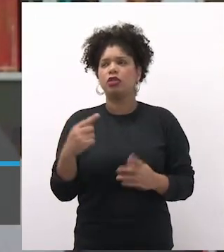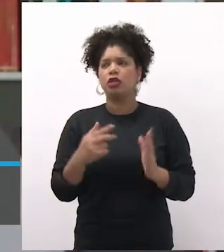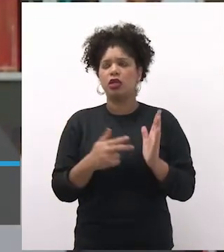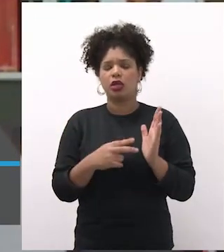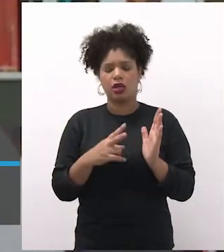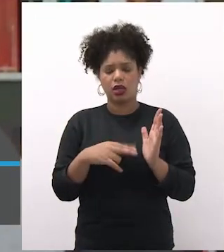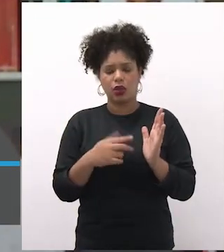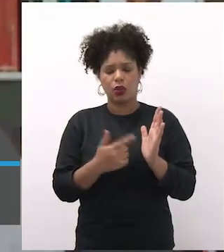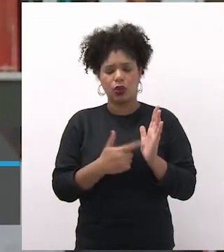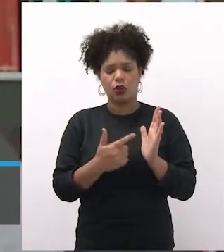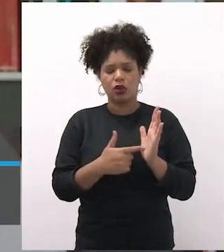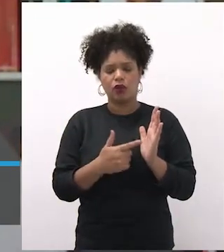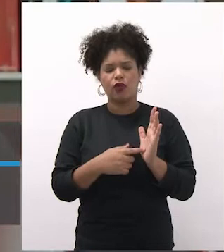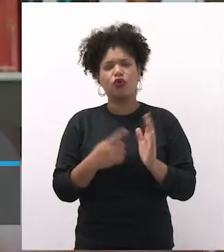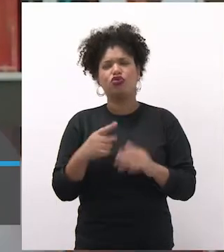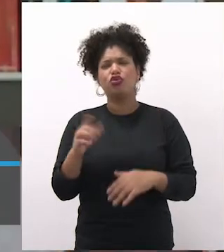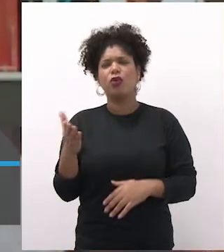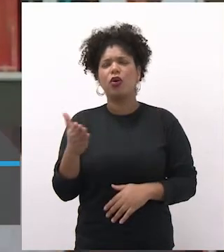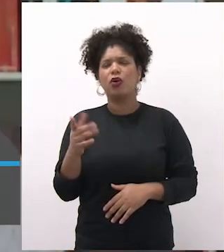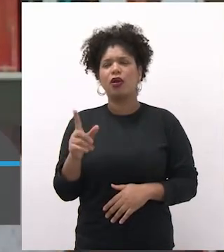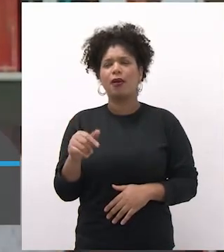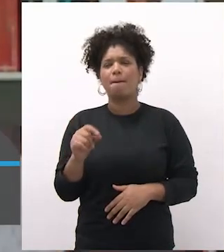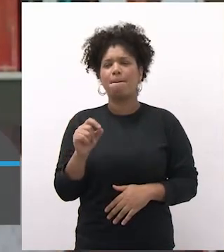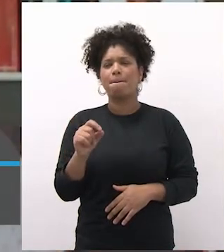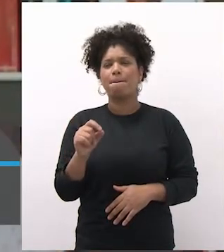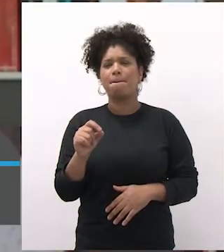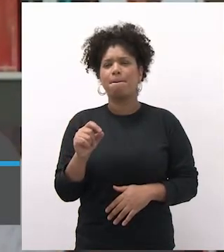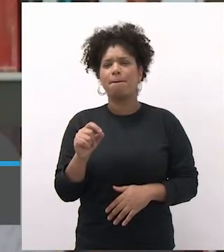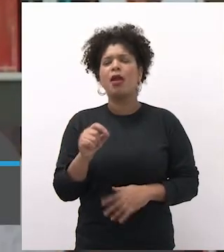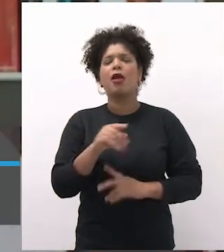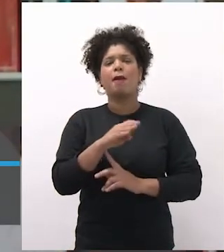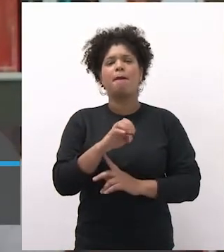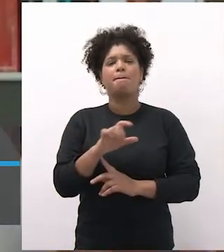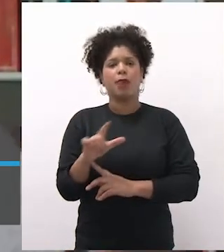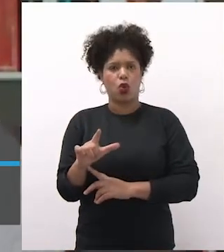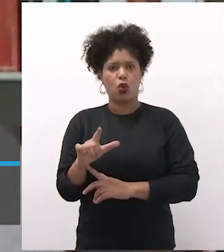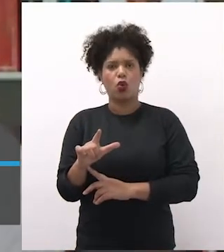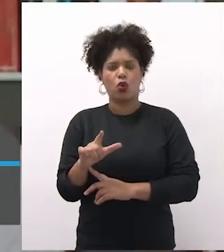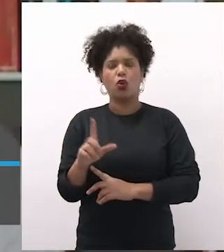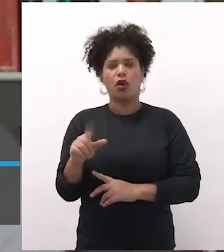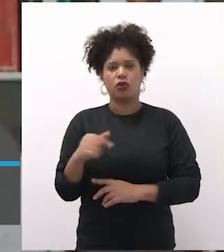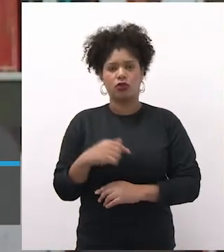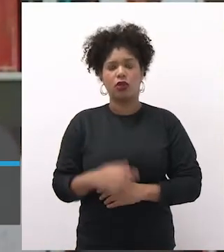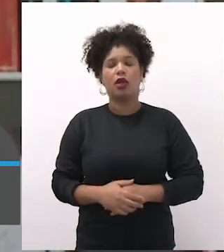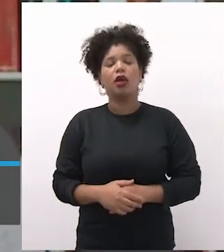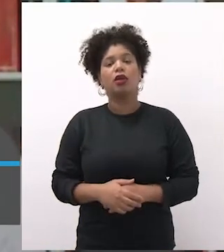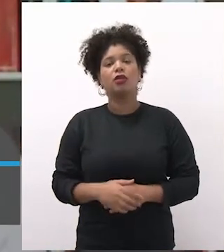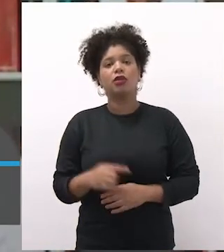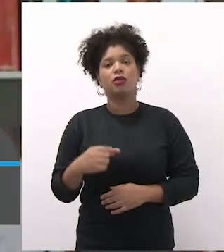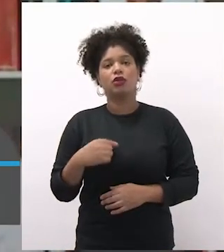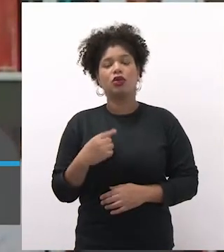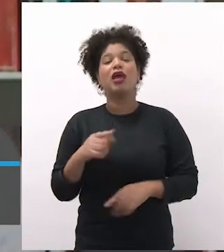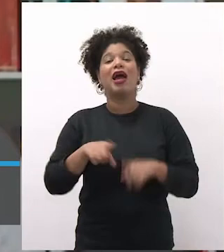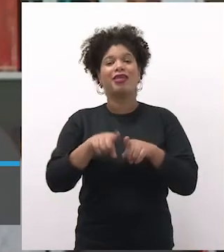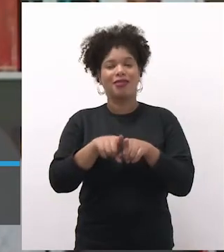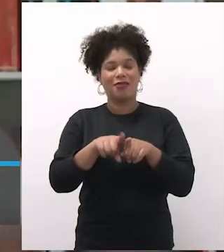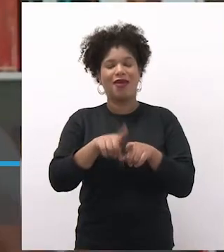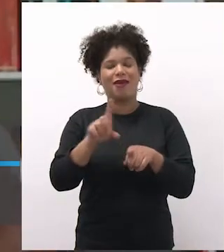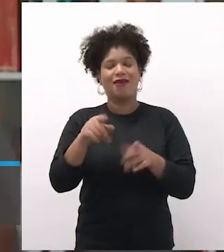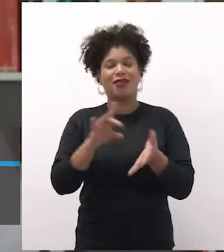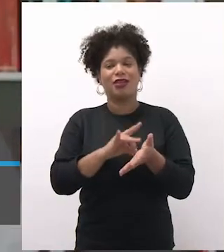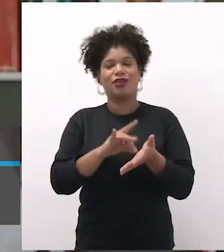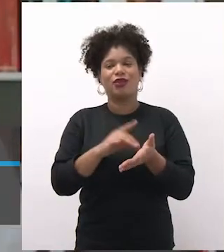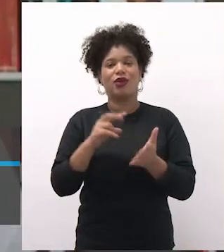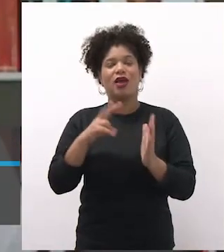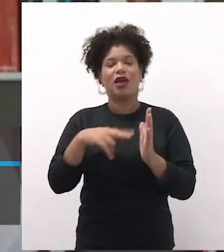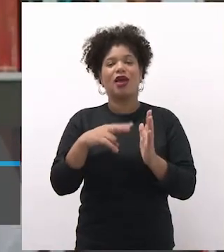e terminamos com Bell Hooks. Passamos por A Cor Púrpura, o quinto encontro,